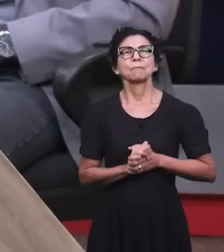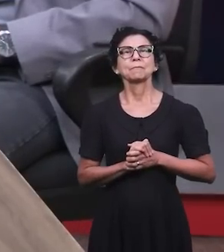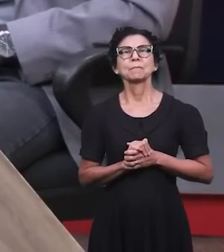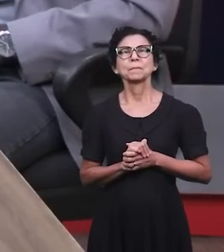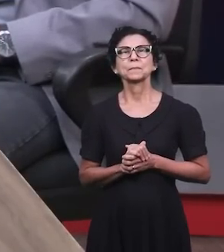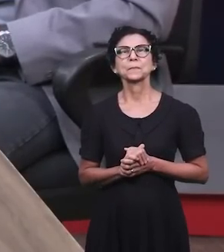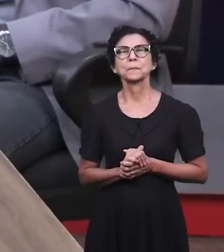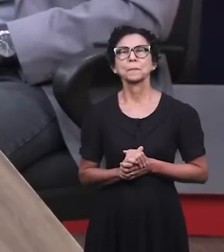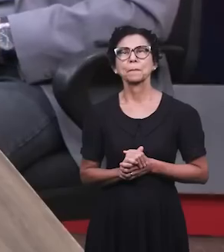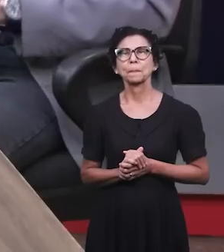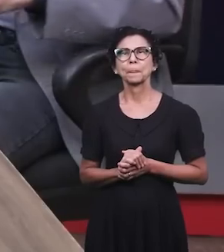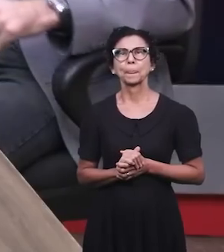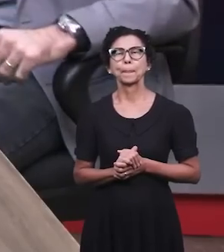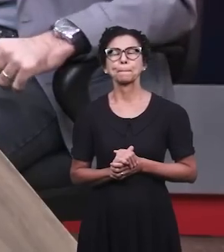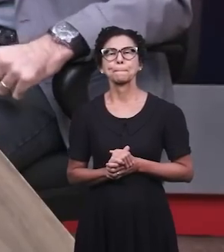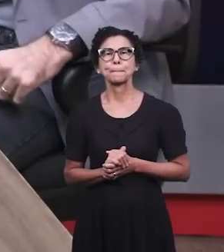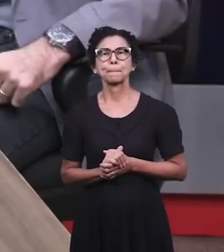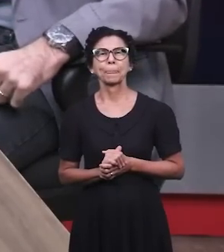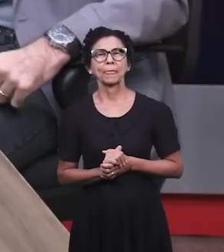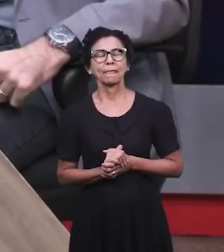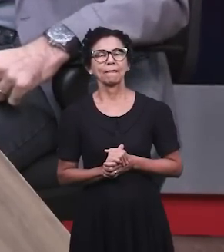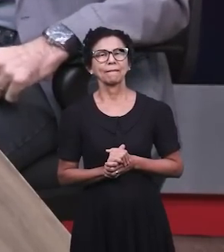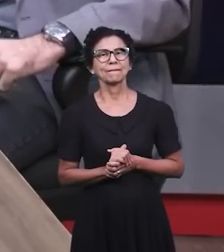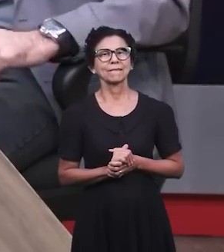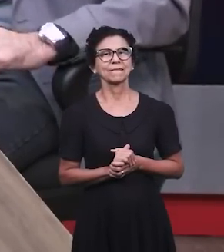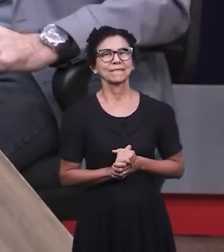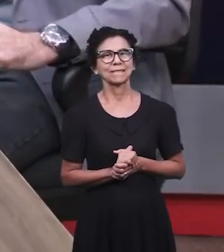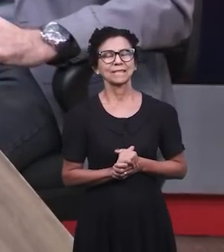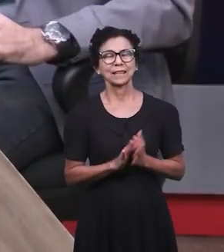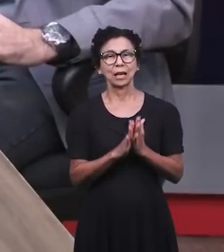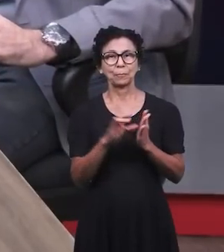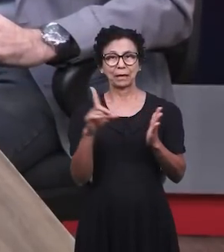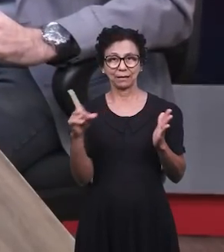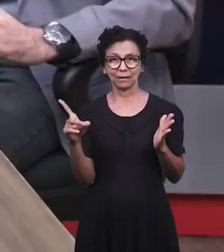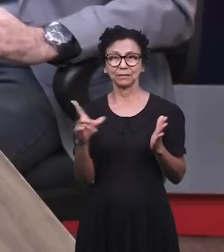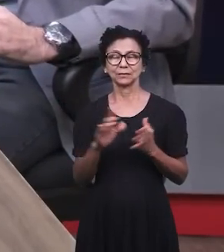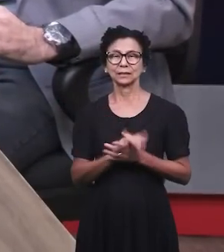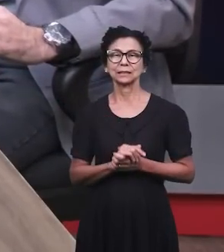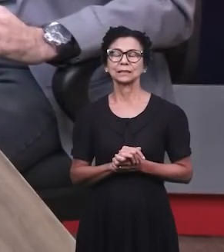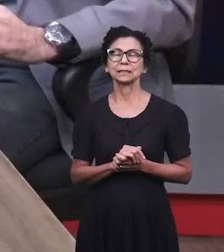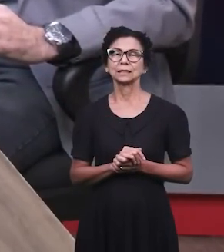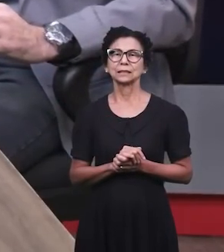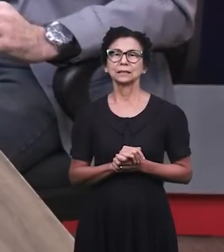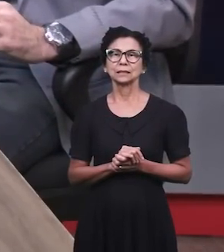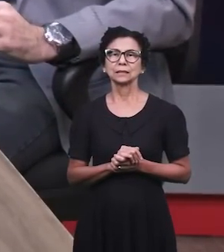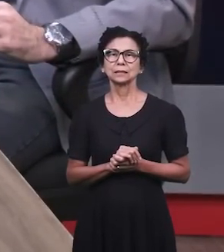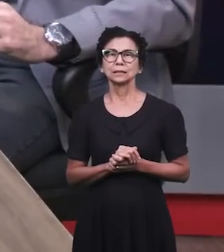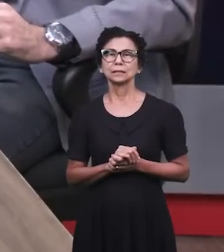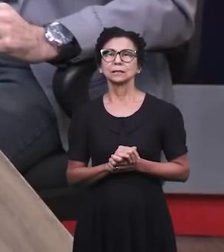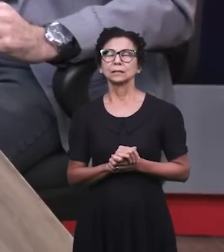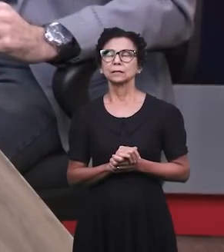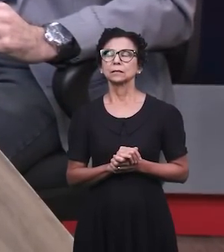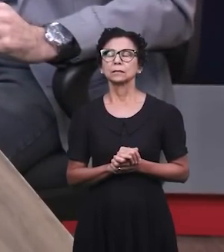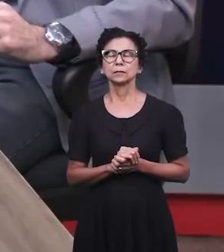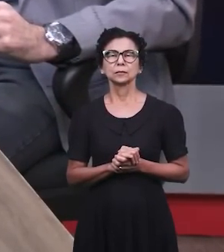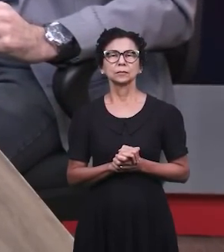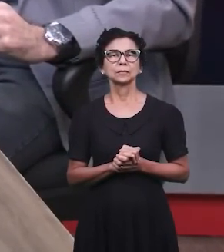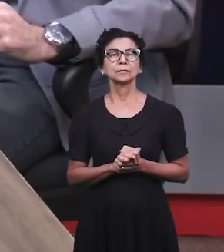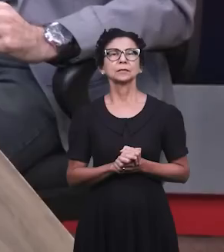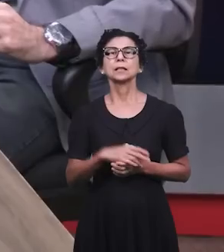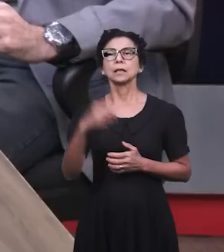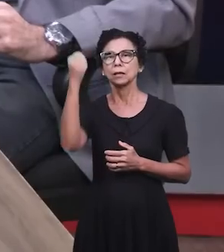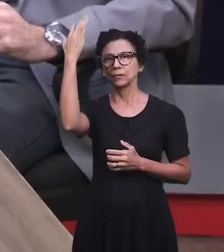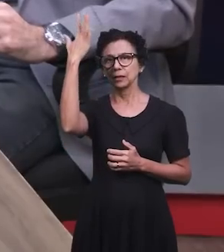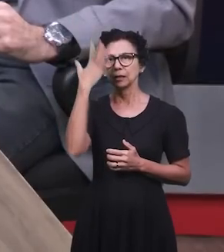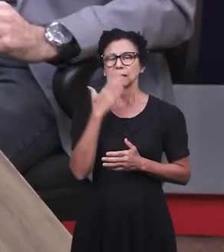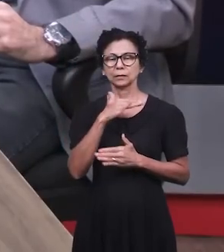de fato vai desvendar. Você repara que toda a palavra, ela contém, assim, ela precisa da revelação para você entender.